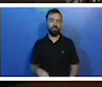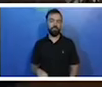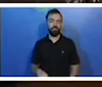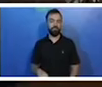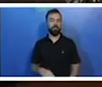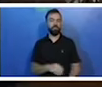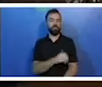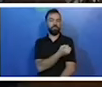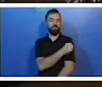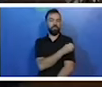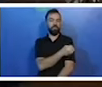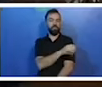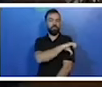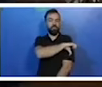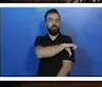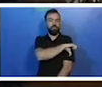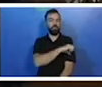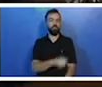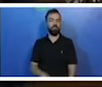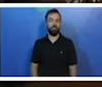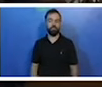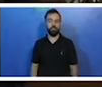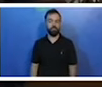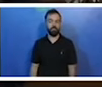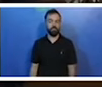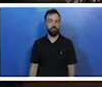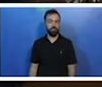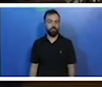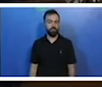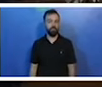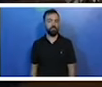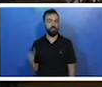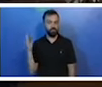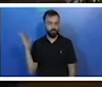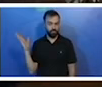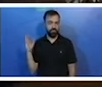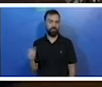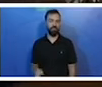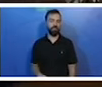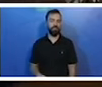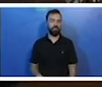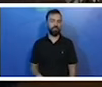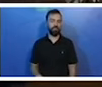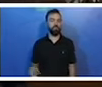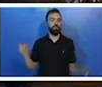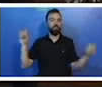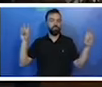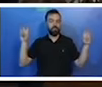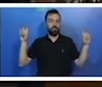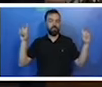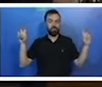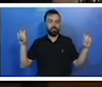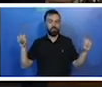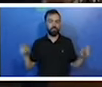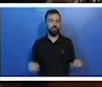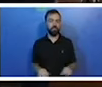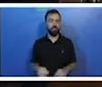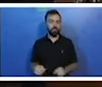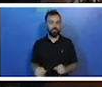do 8º e 9º anos. Eu sou o professor Wallace Rodrigues e hoje iremos abordar o tema de